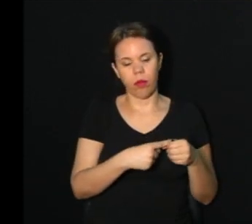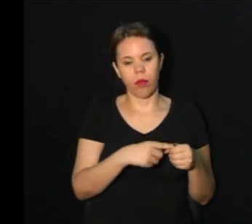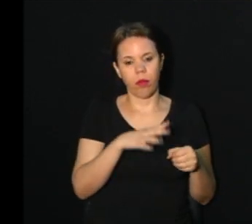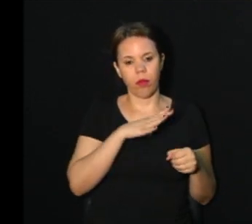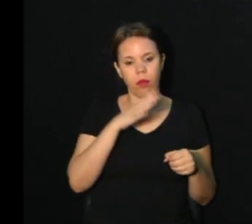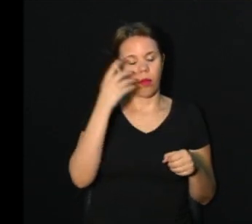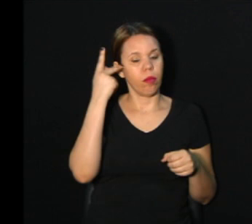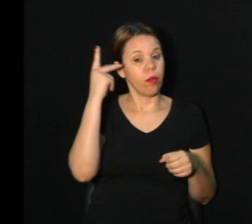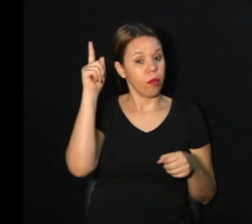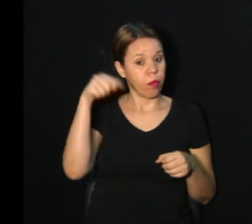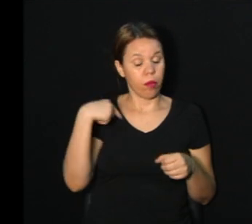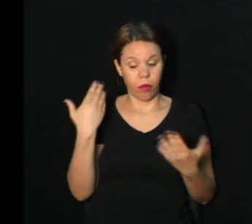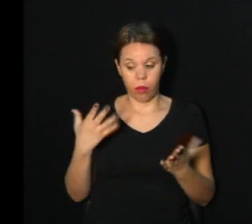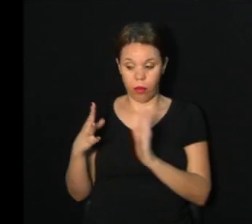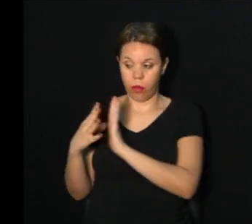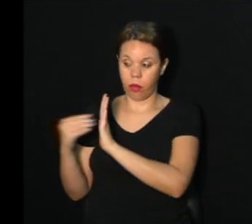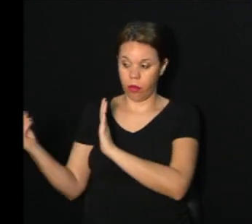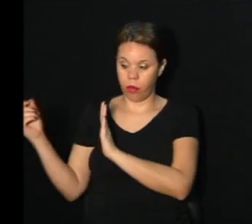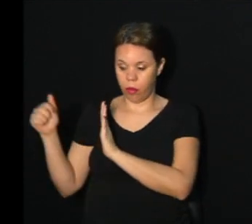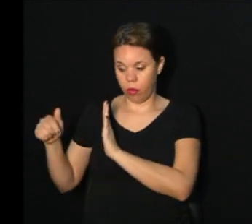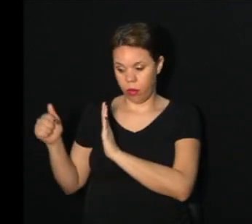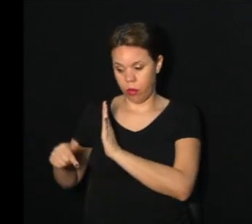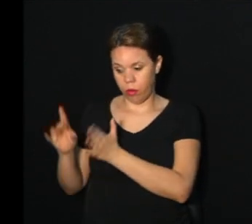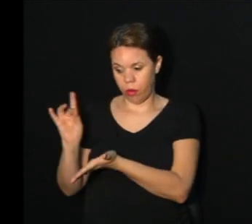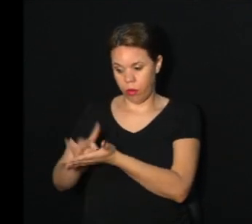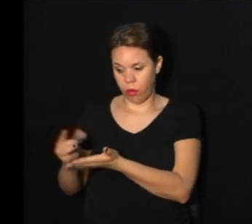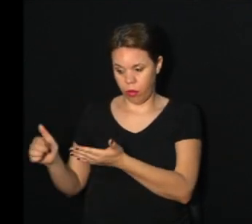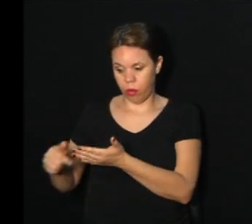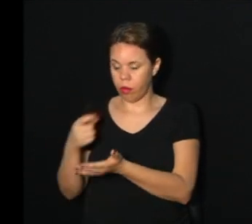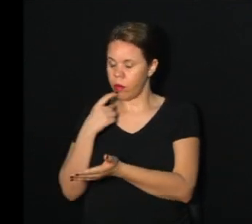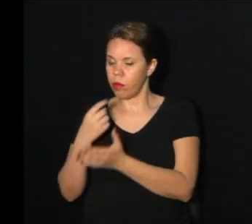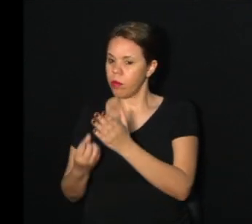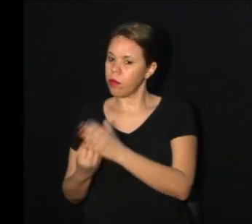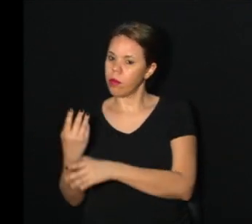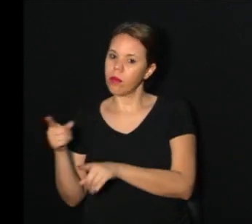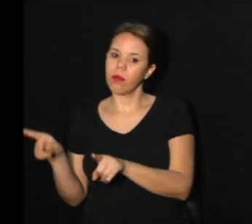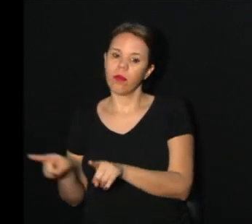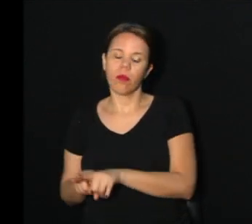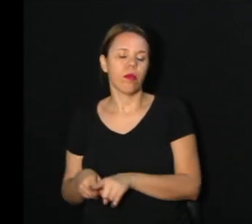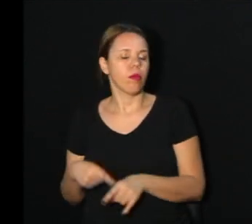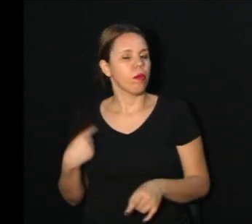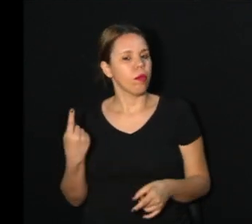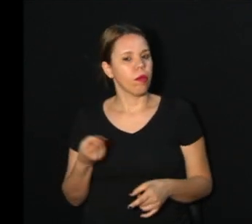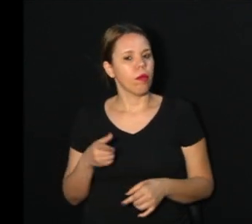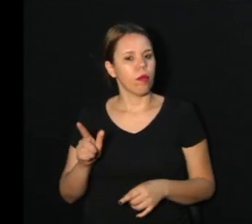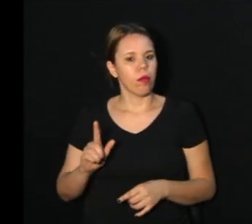estamos nos inspirando nessa realidade. E, claro,